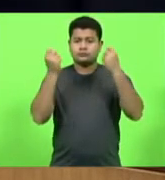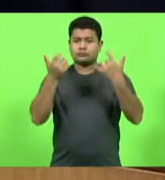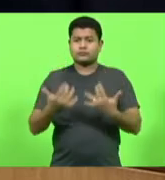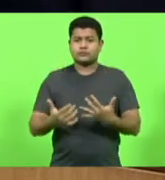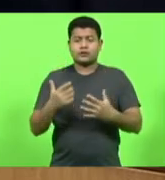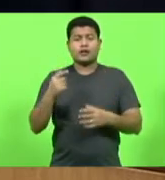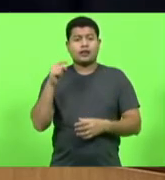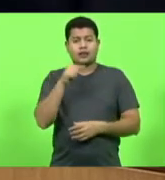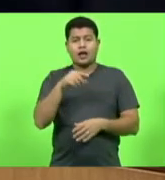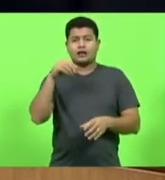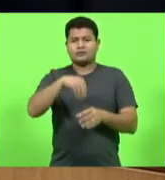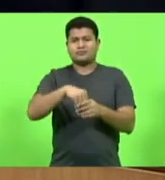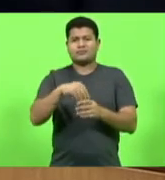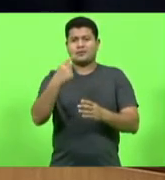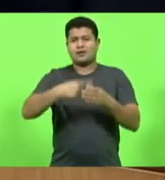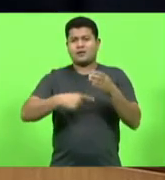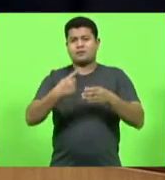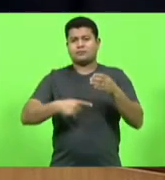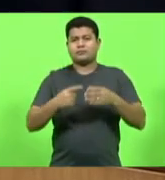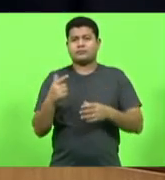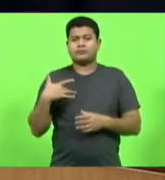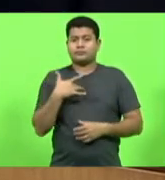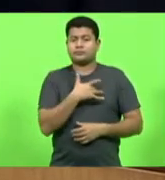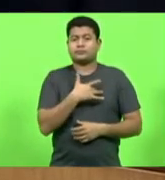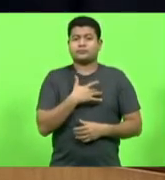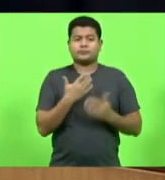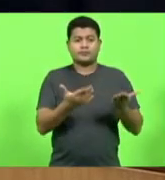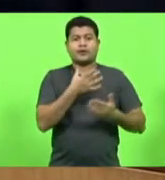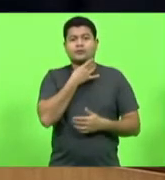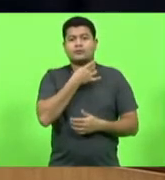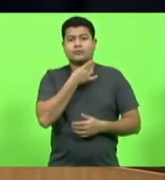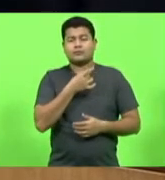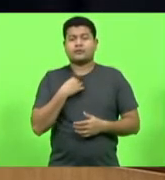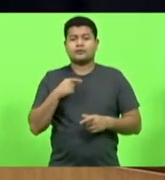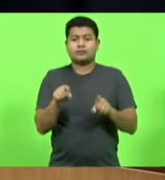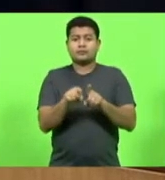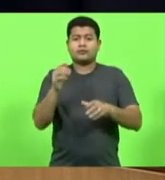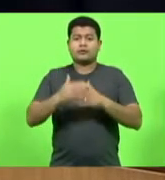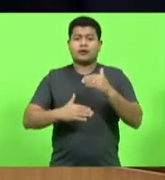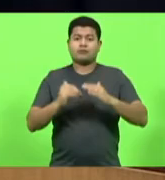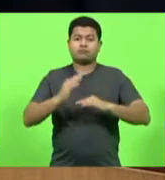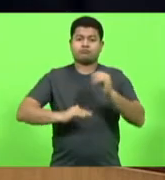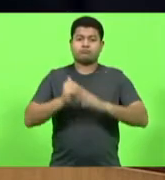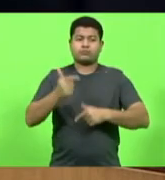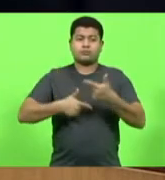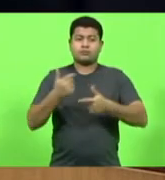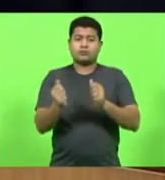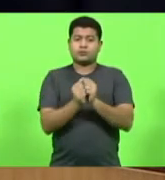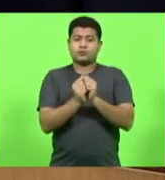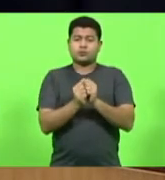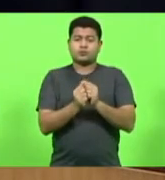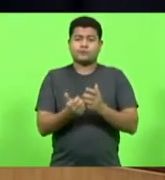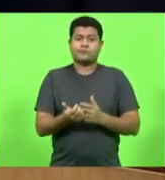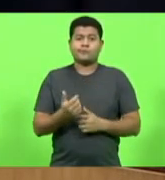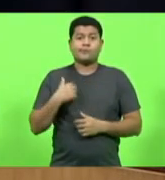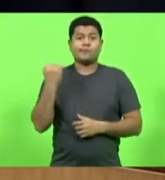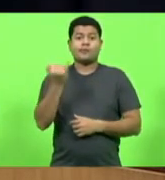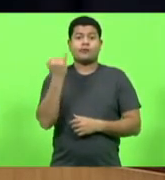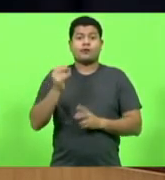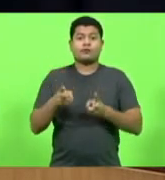deputado Valdir Cobalcini, onde Vossa Excelência também atua, a importância de continuar a